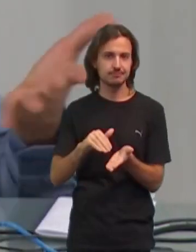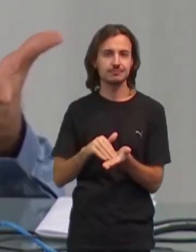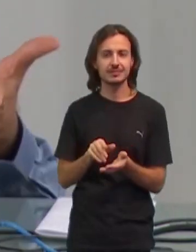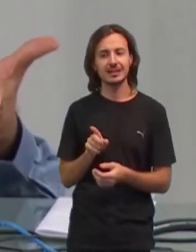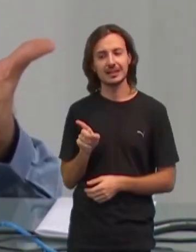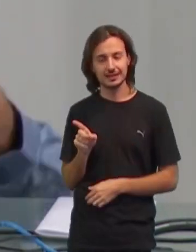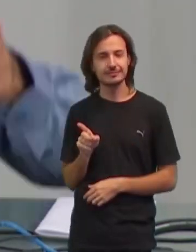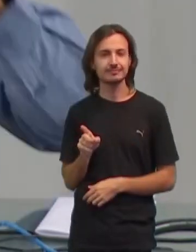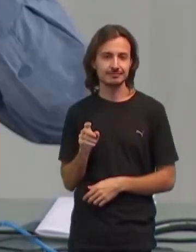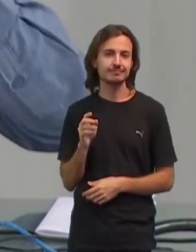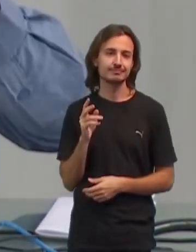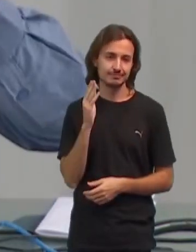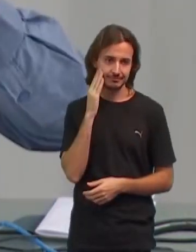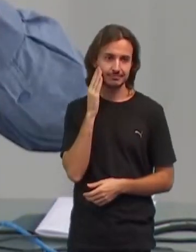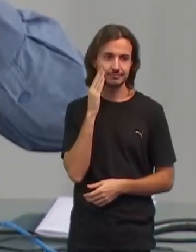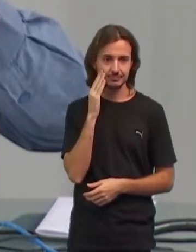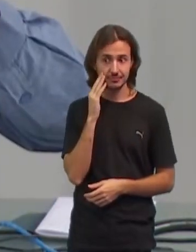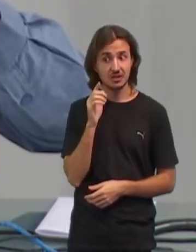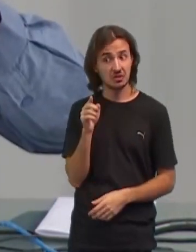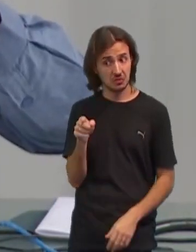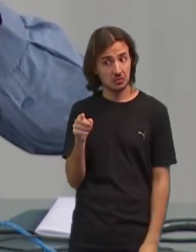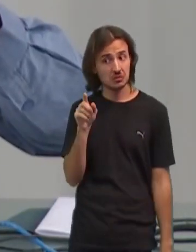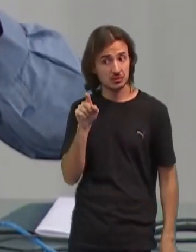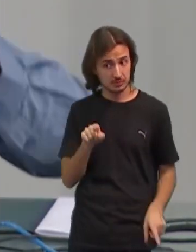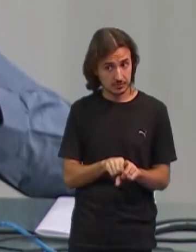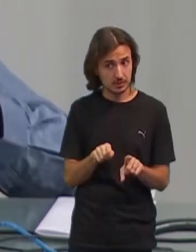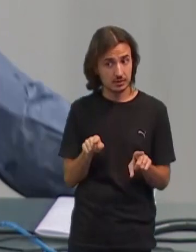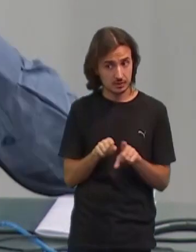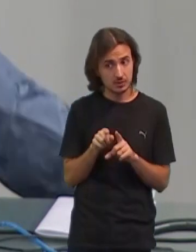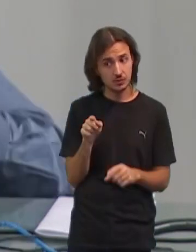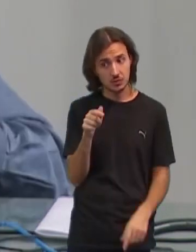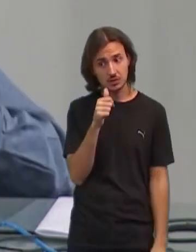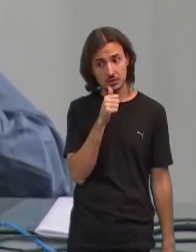conforme essa casa sempre faz, e o senhor também faz, vereador Sargento Mello.